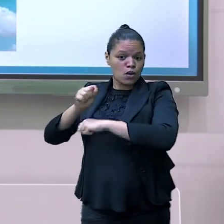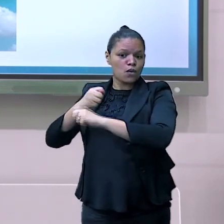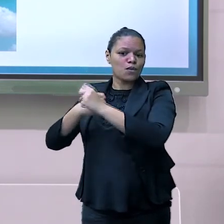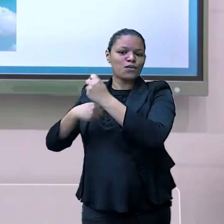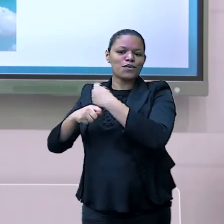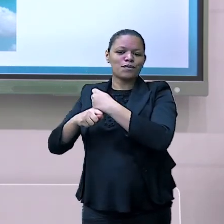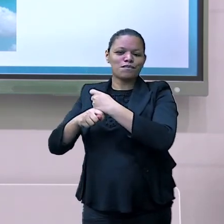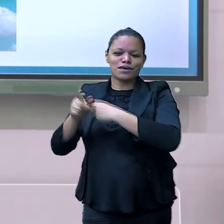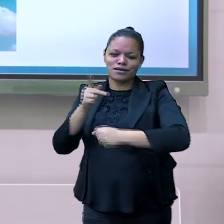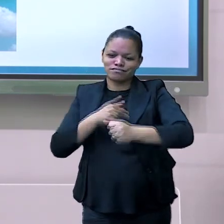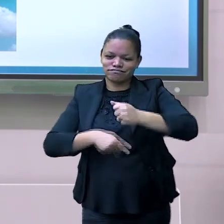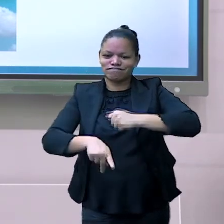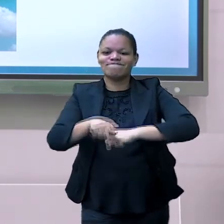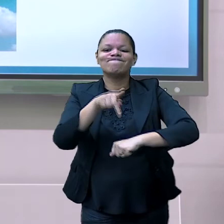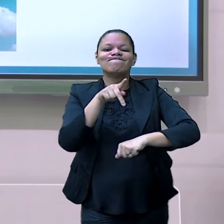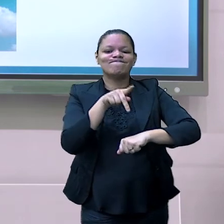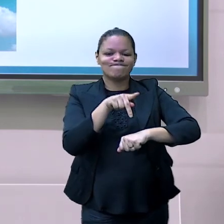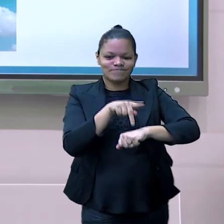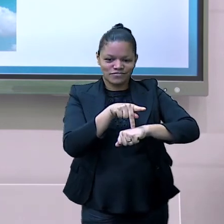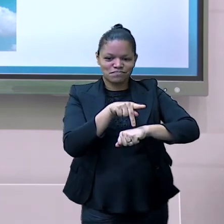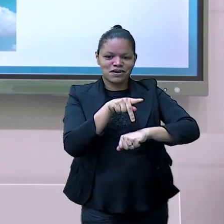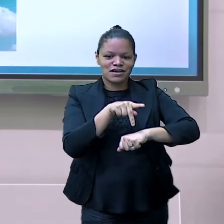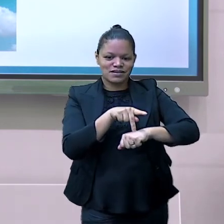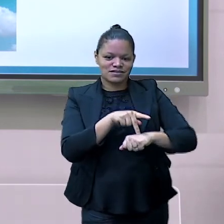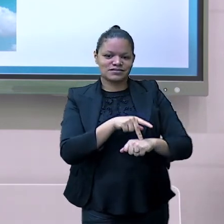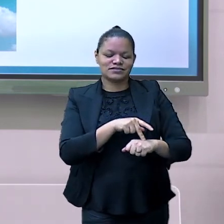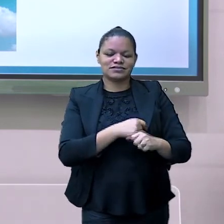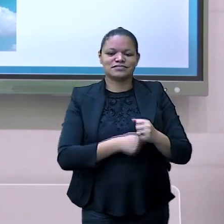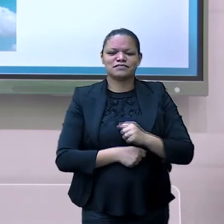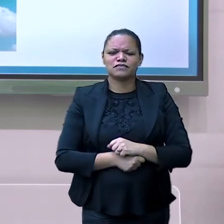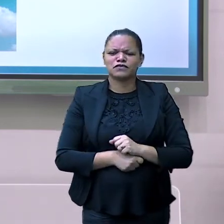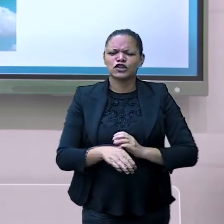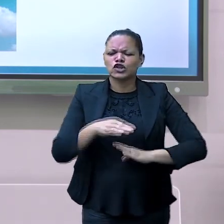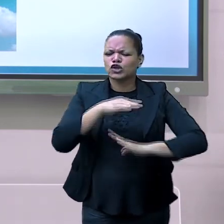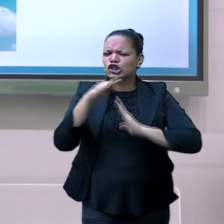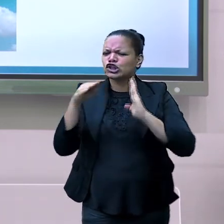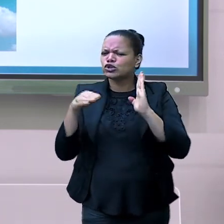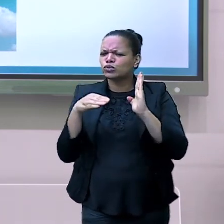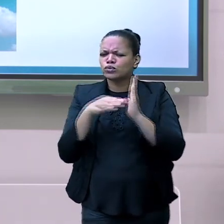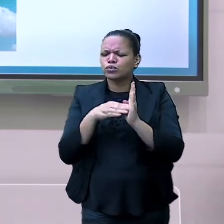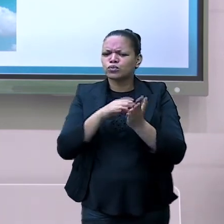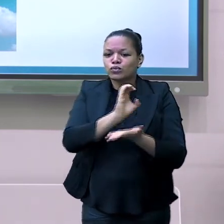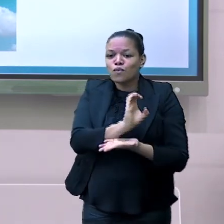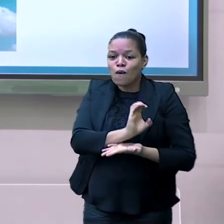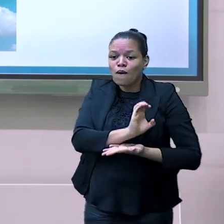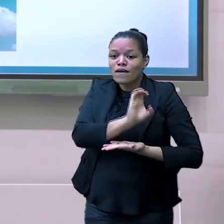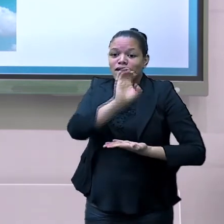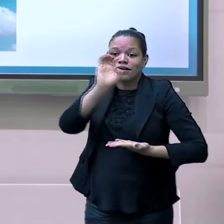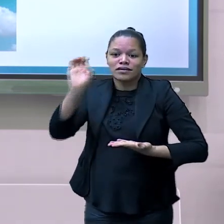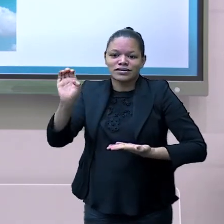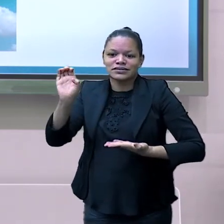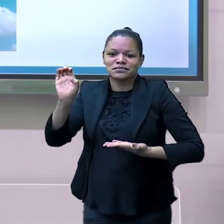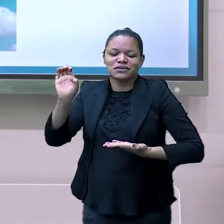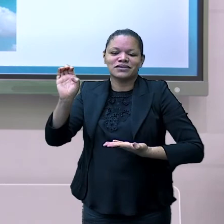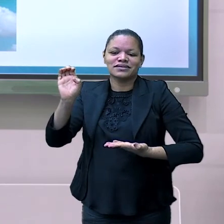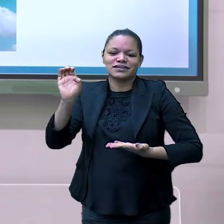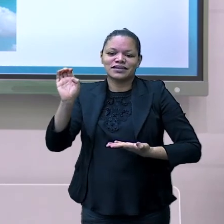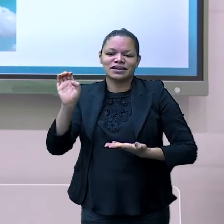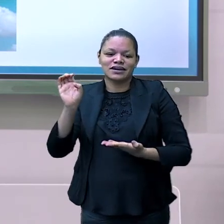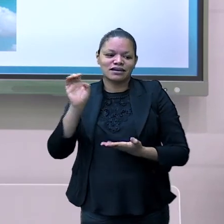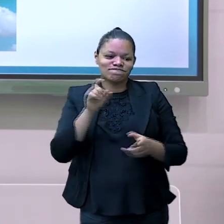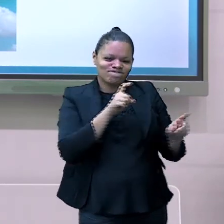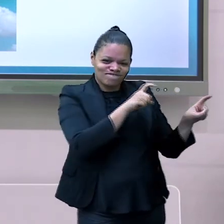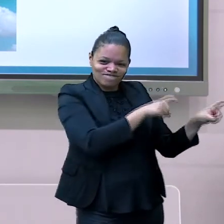riquezas. Tudo que nós produzimos aqui no país, que nós exportamos, vem muito do quê? Da agricultura e